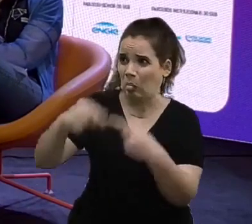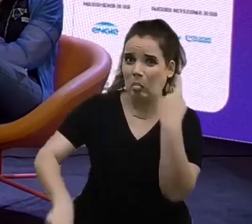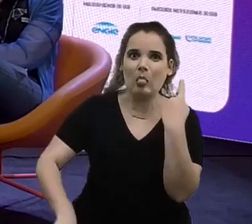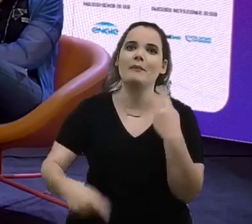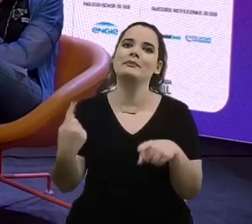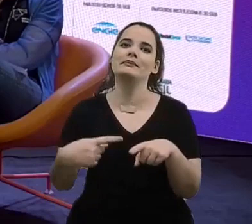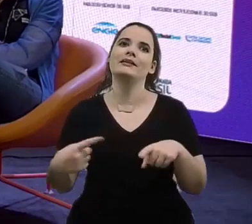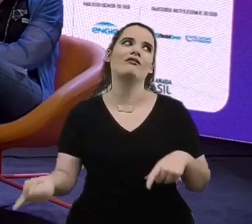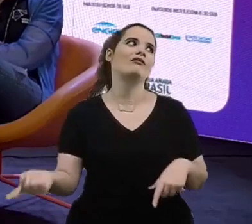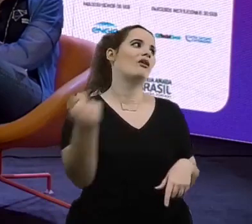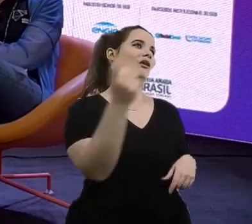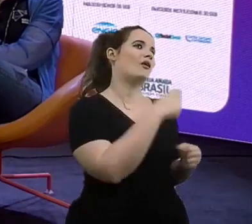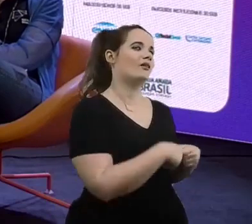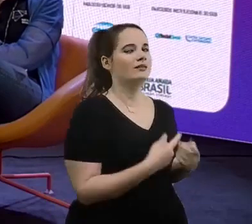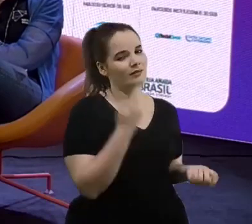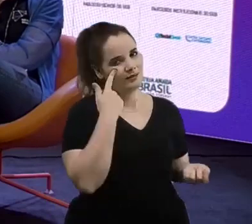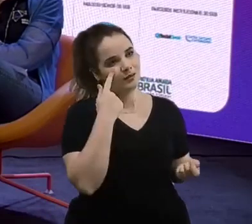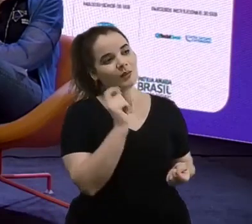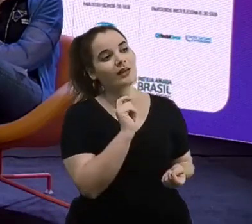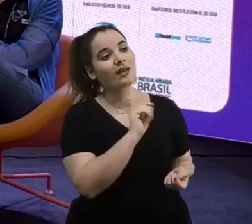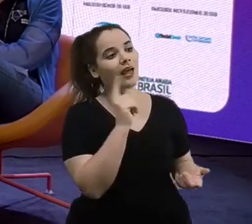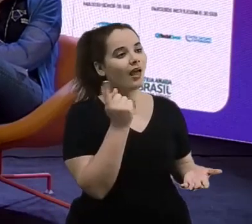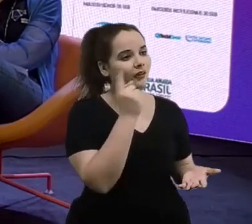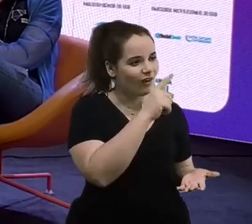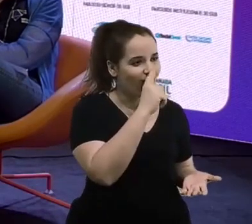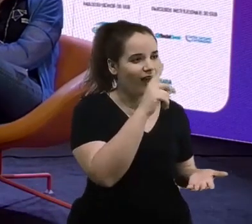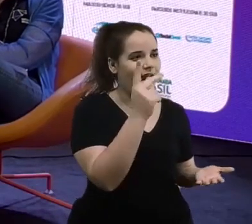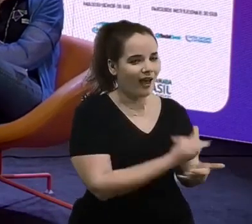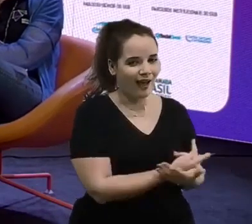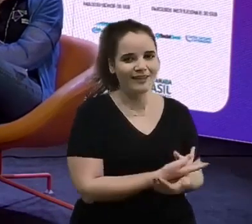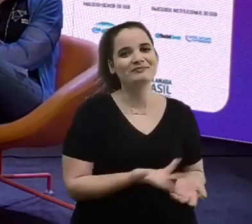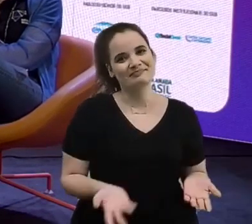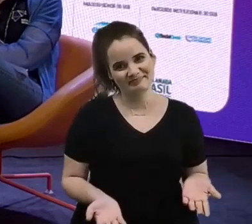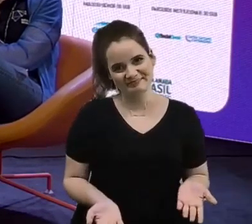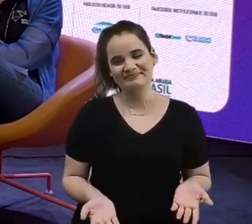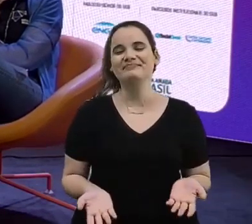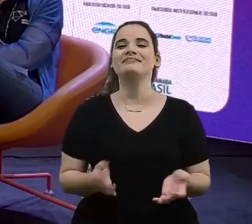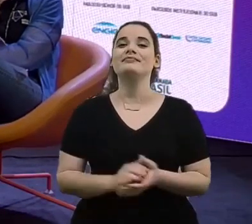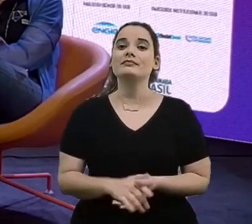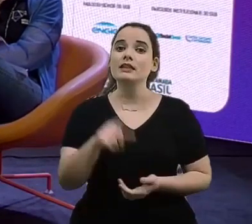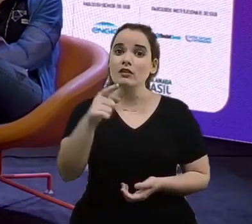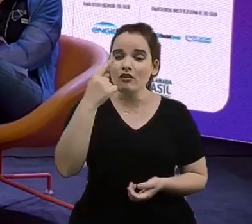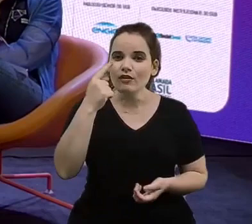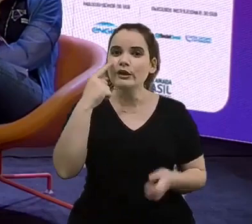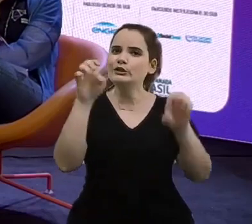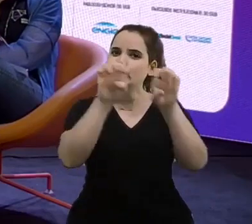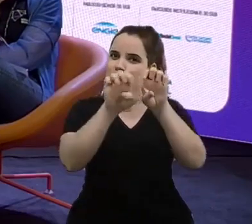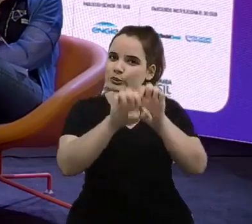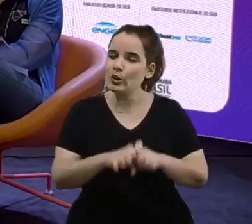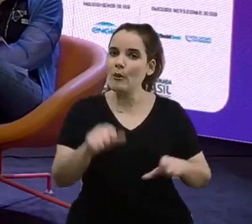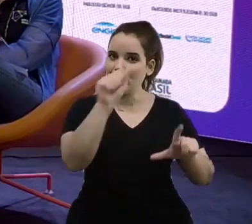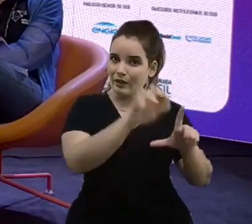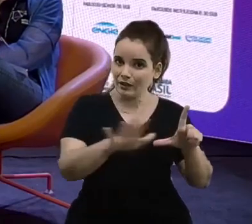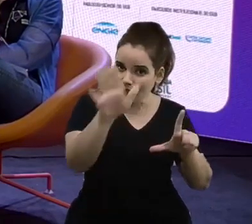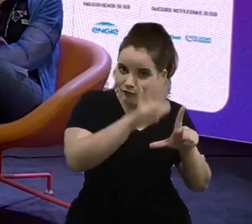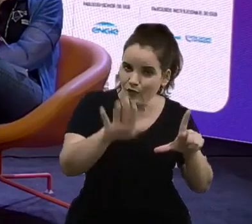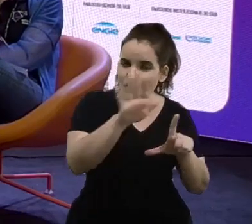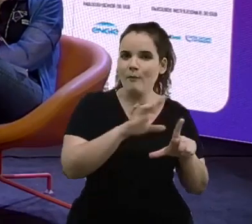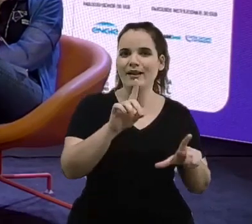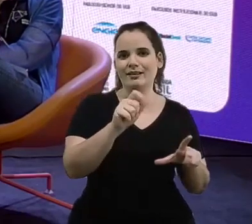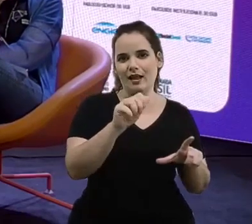a gente implantou um sistema de informação para notificação imediata dos casos, o que dá uma segurança um pouco maior para a gente no armazenamento